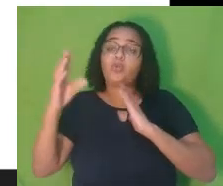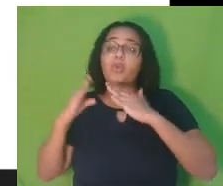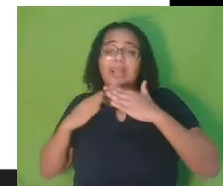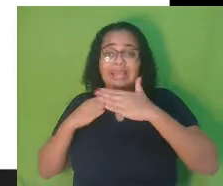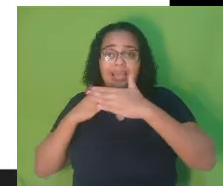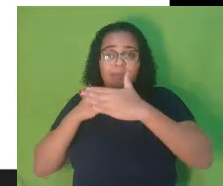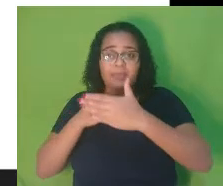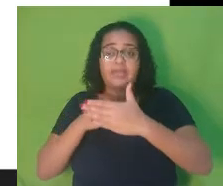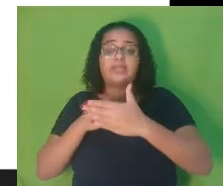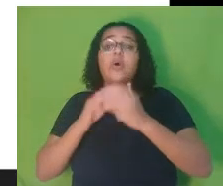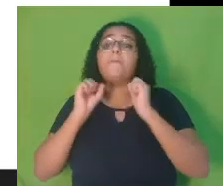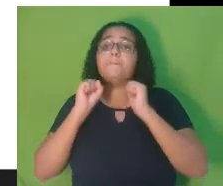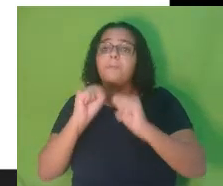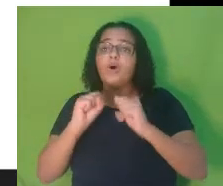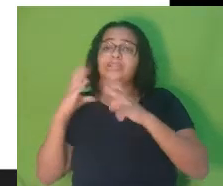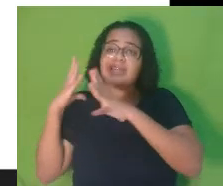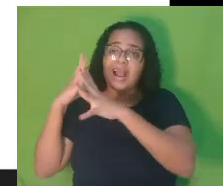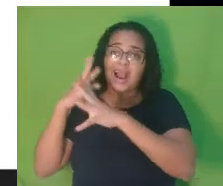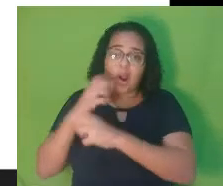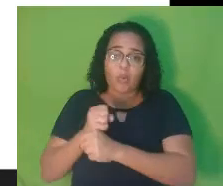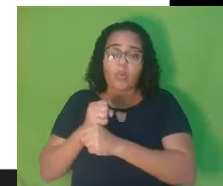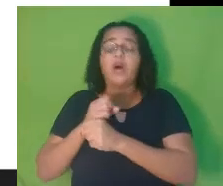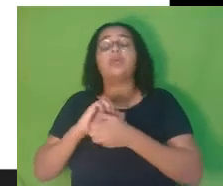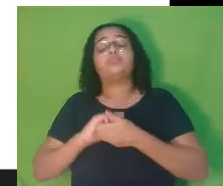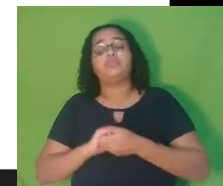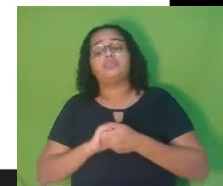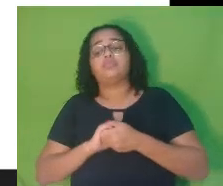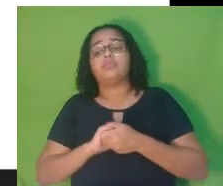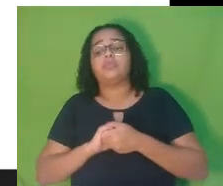limite da função no ponto pode ser calculado